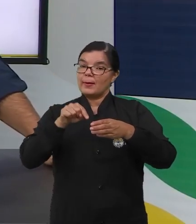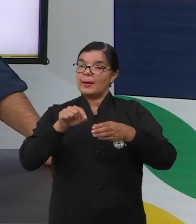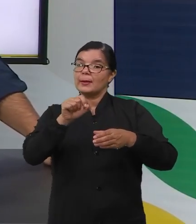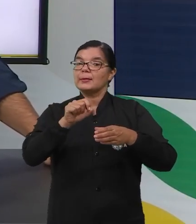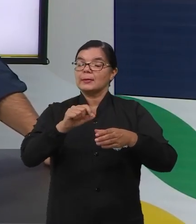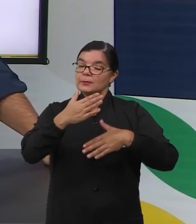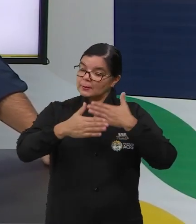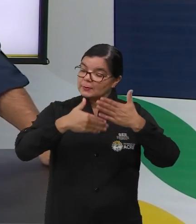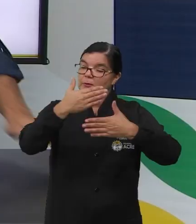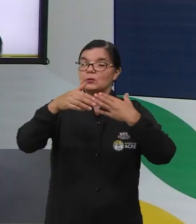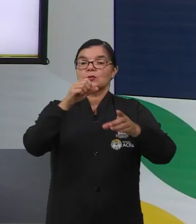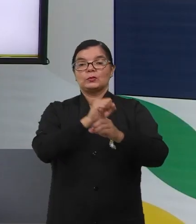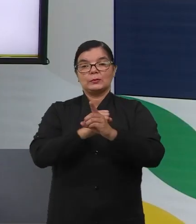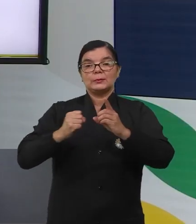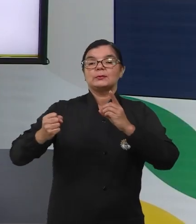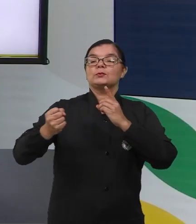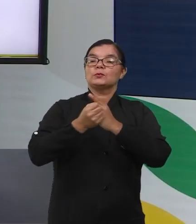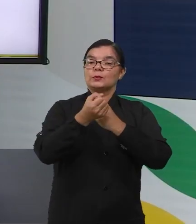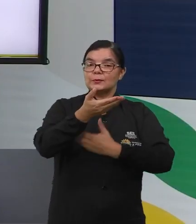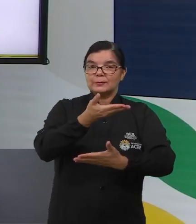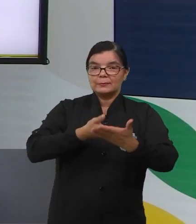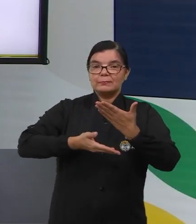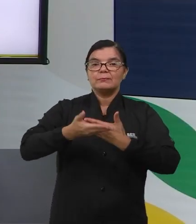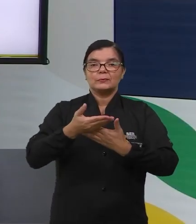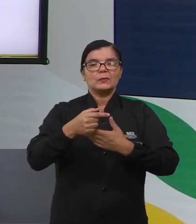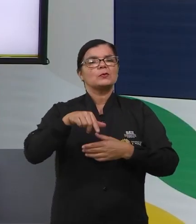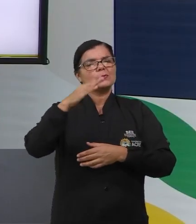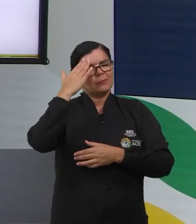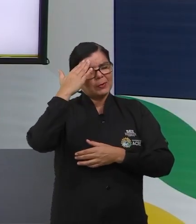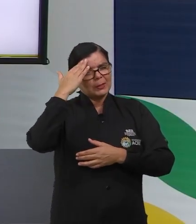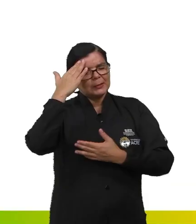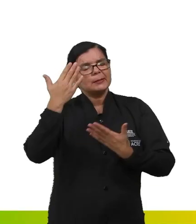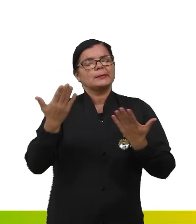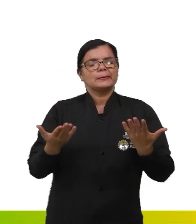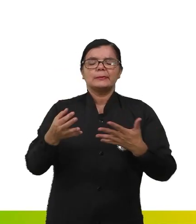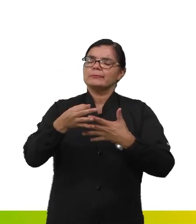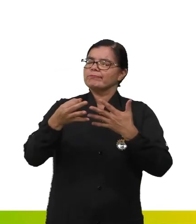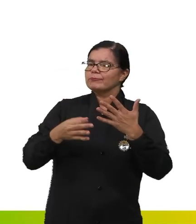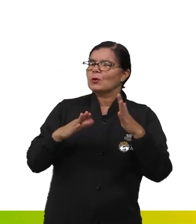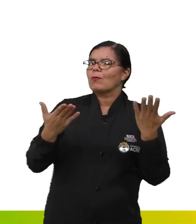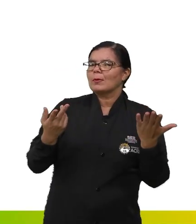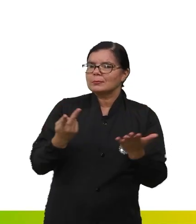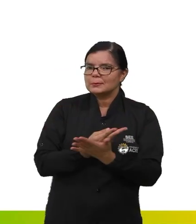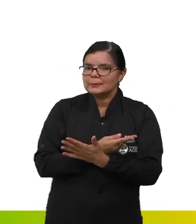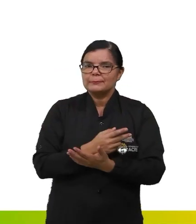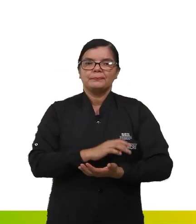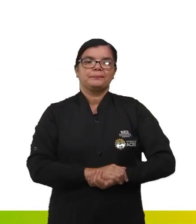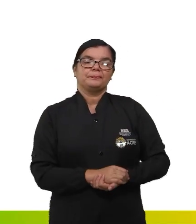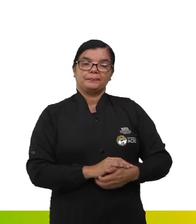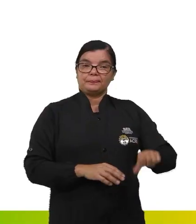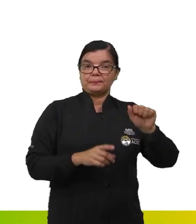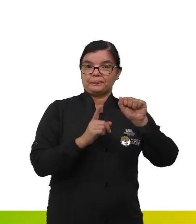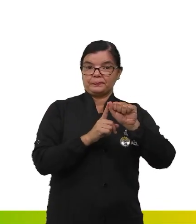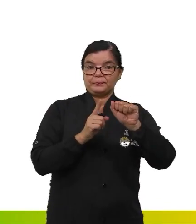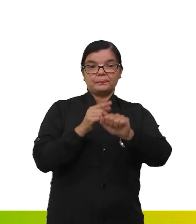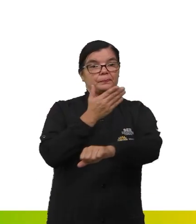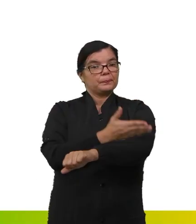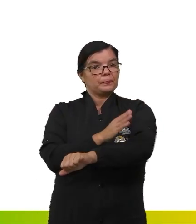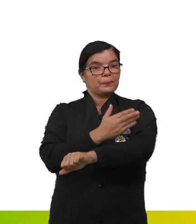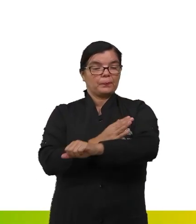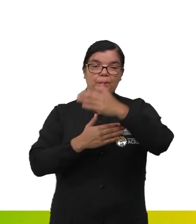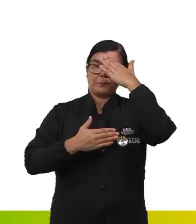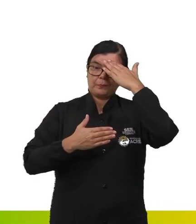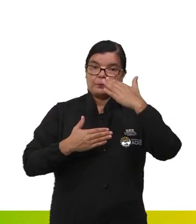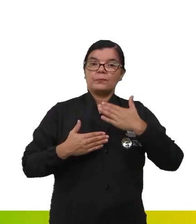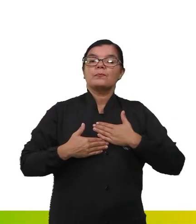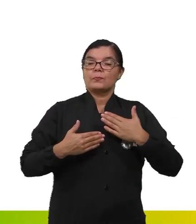esse desenvolvimento social dessas interações. Você vai entender, vamos às alternativas e ver o que está errado. As práticas